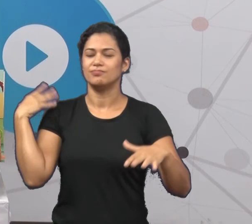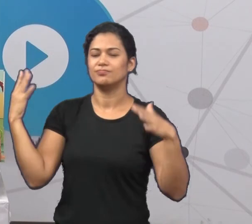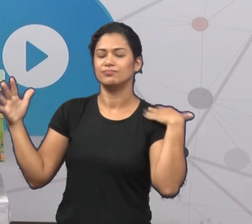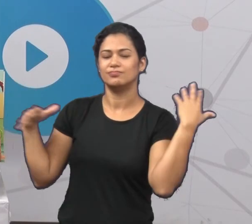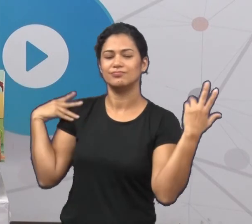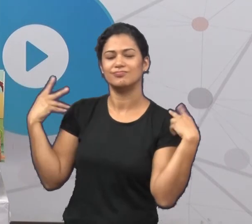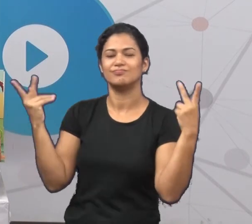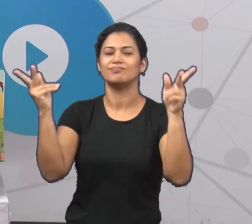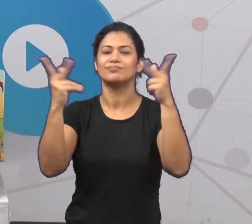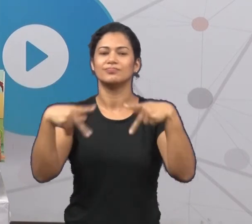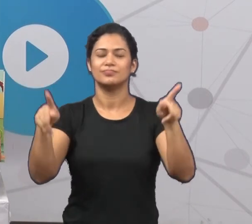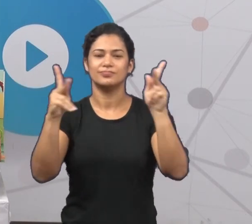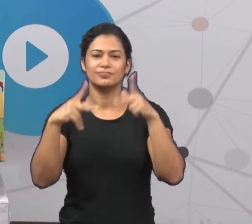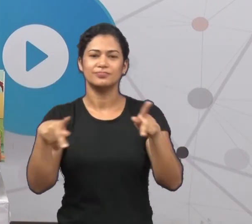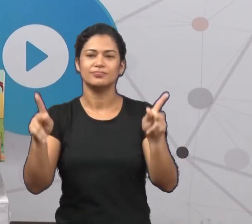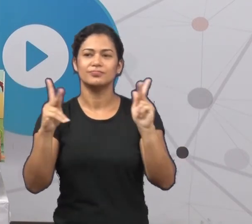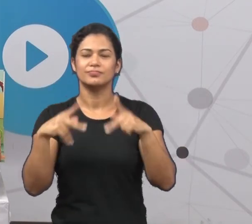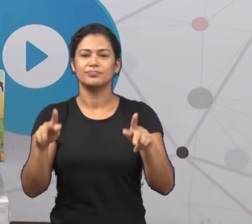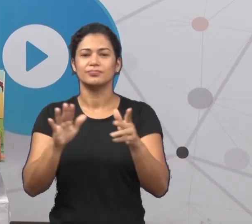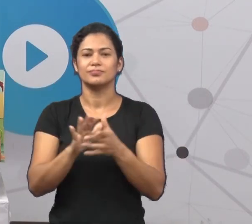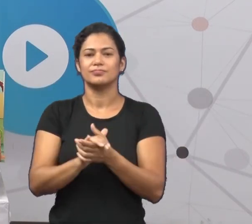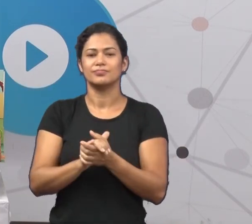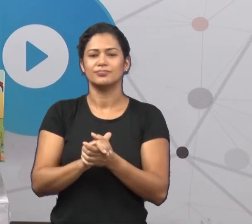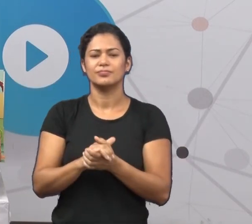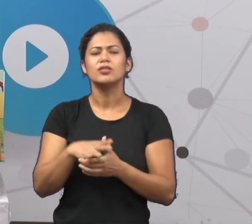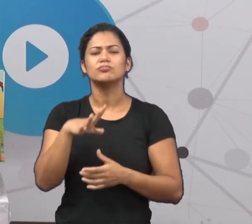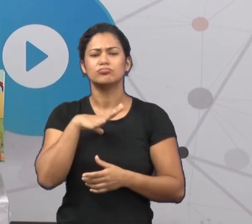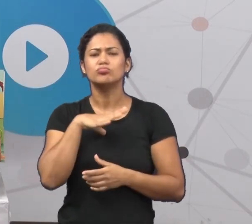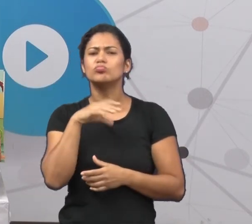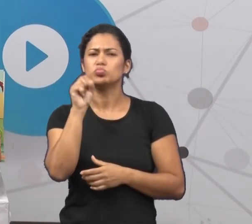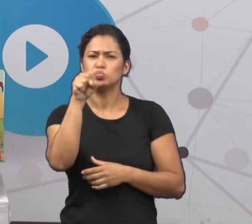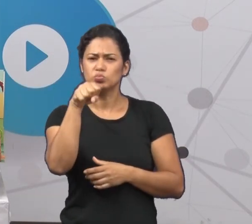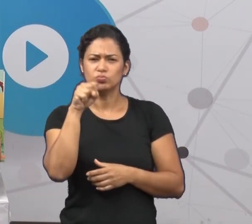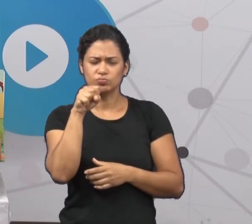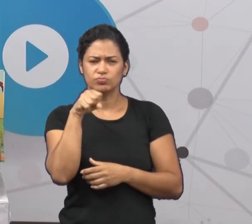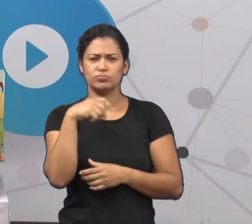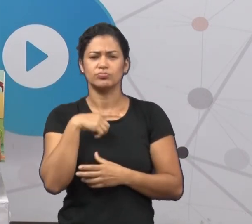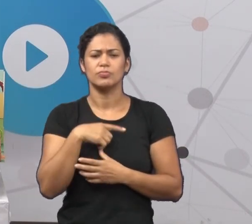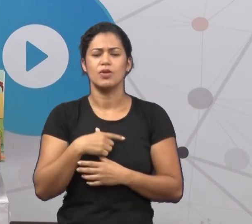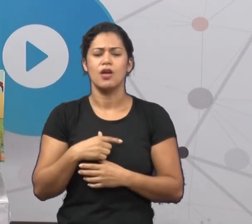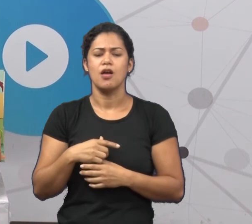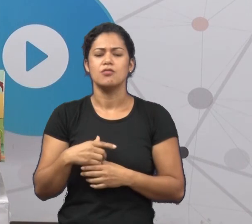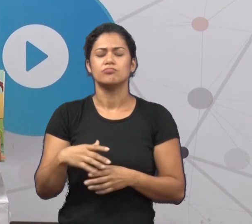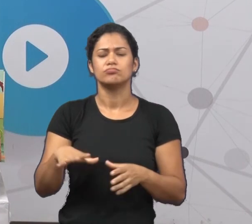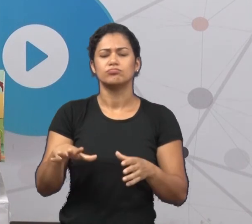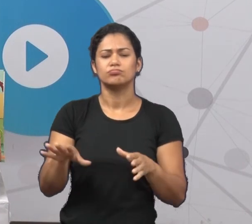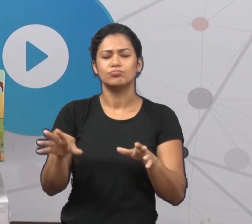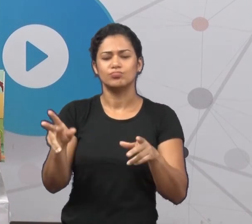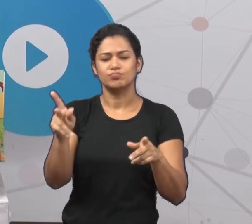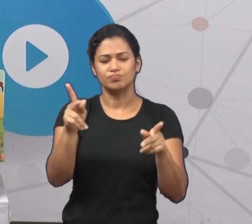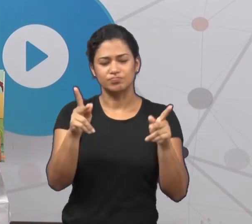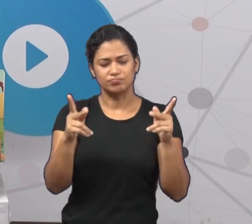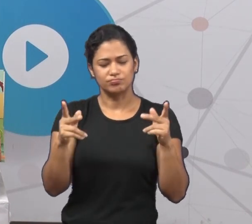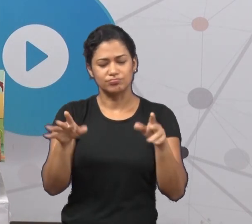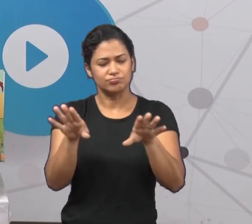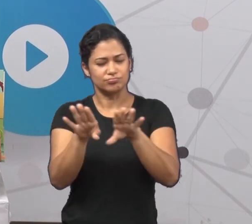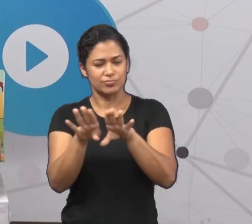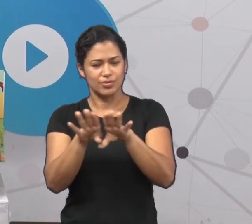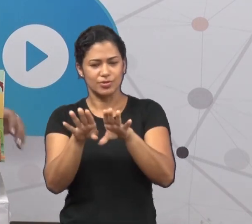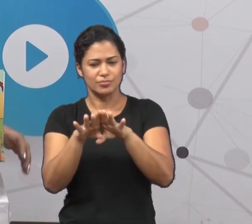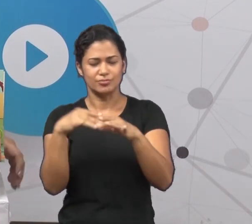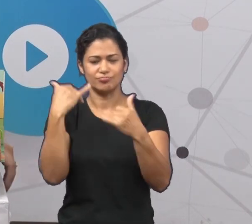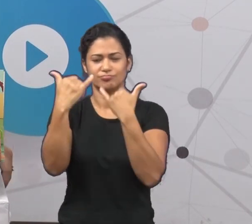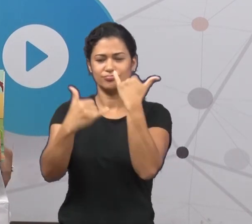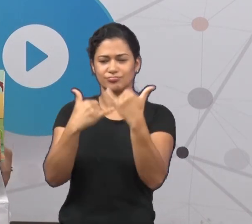exemplo, em shoppings. Tem cidade que tem shopping. Outras que não tem shopping, mas tem galeria.